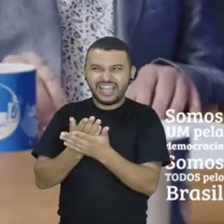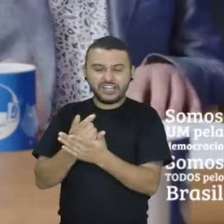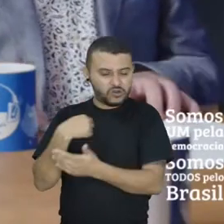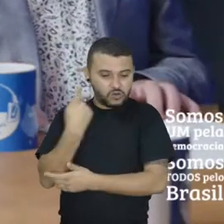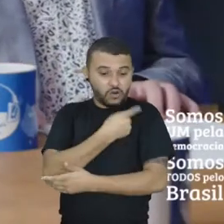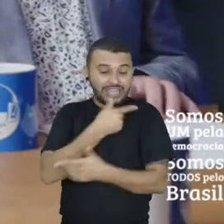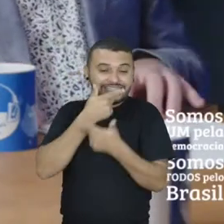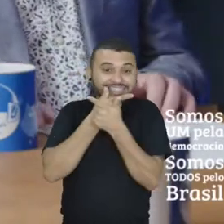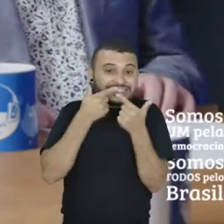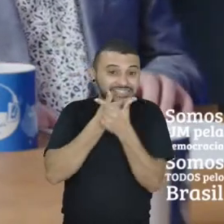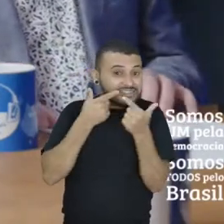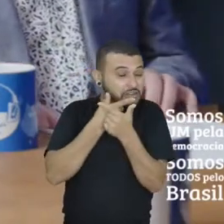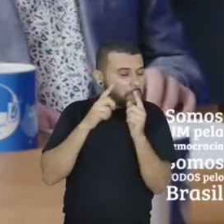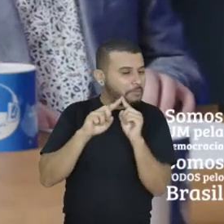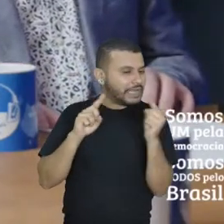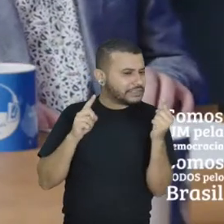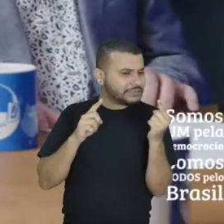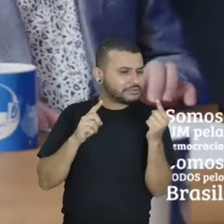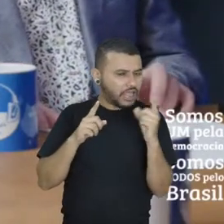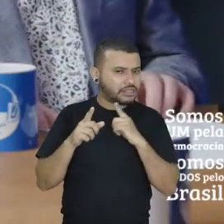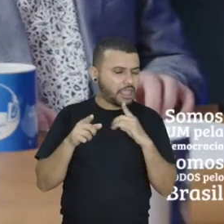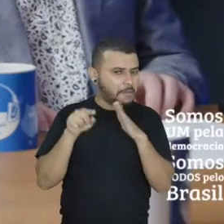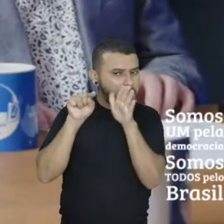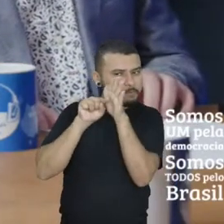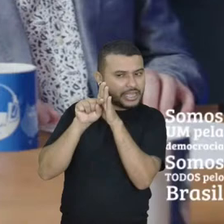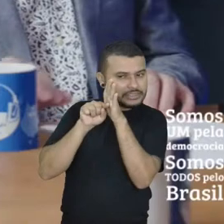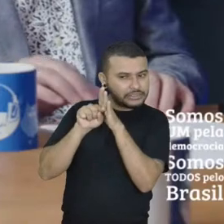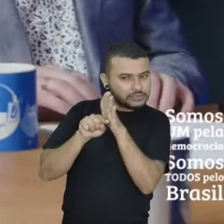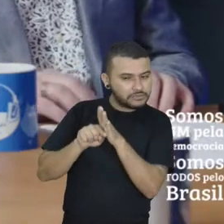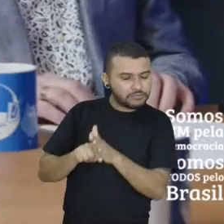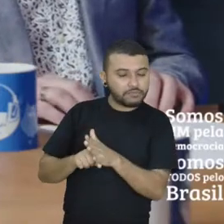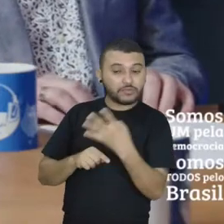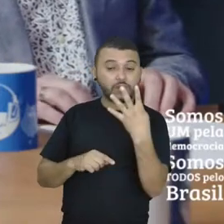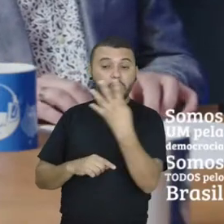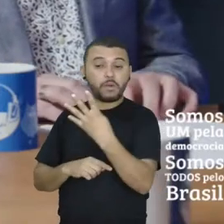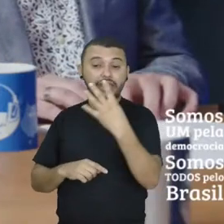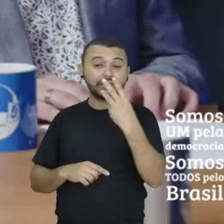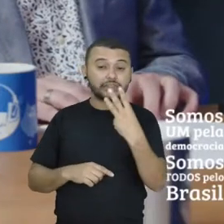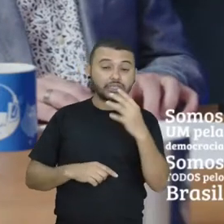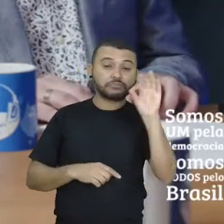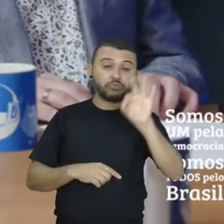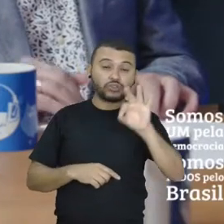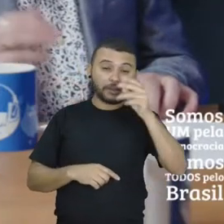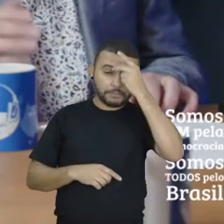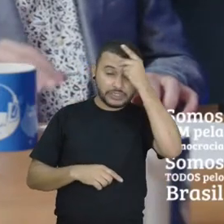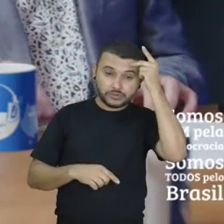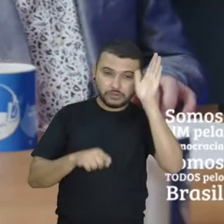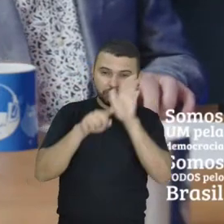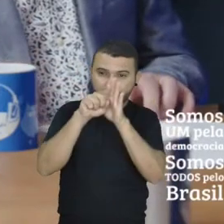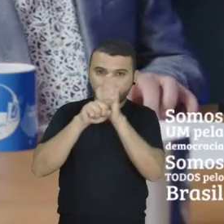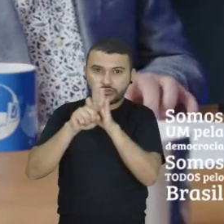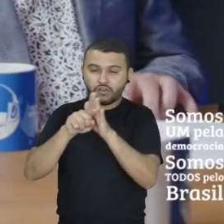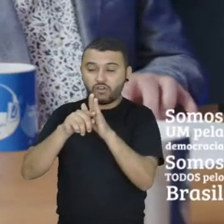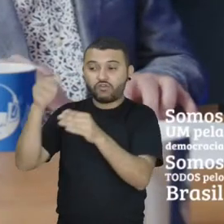tal, mas, olha, segundo uma pesquisa, 43% dos eleitores do